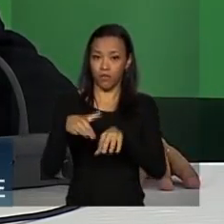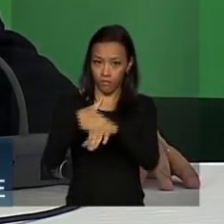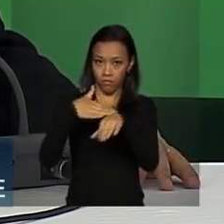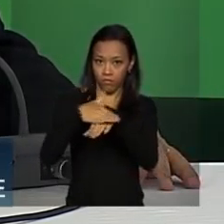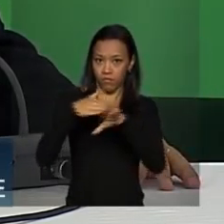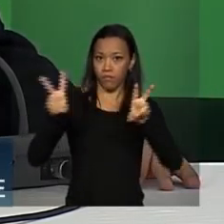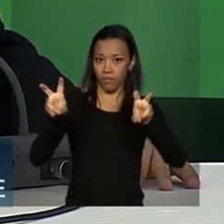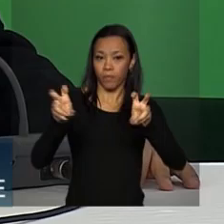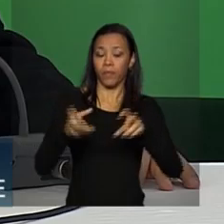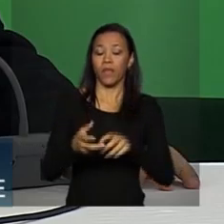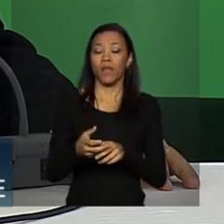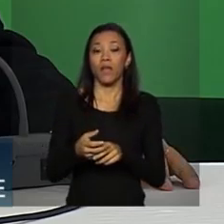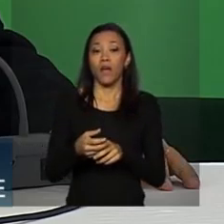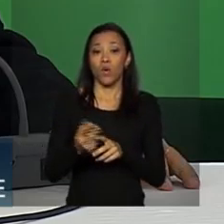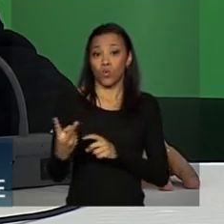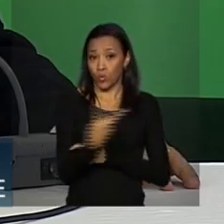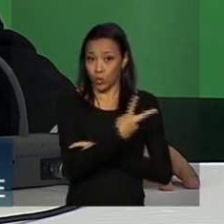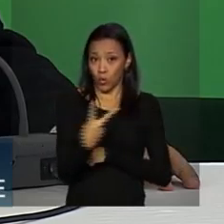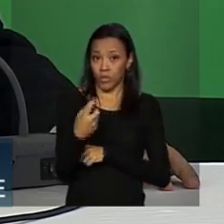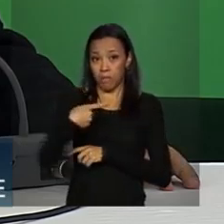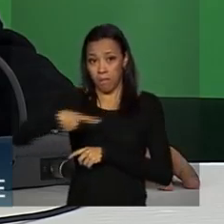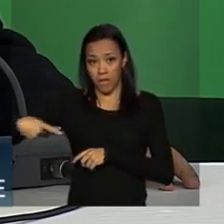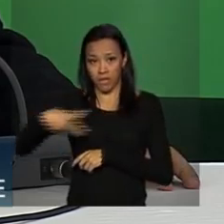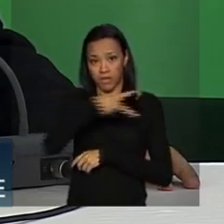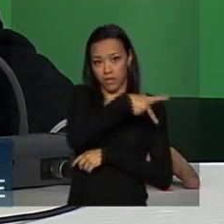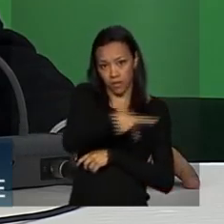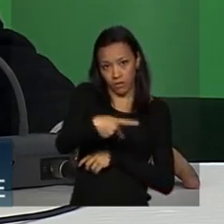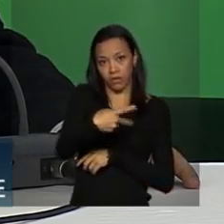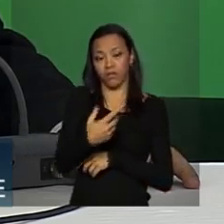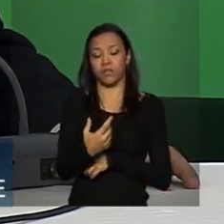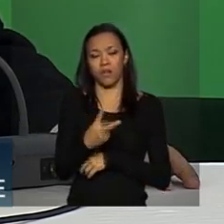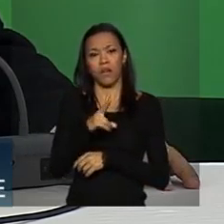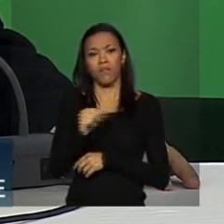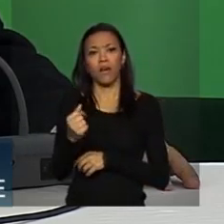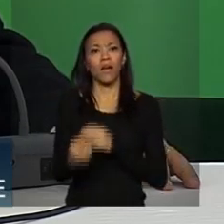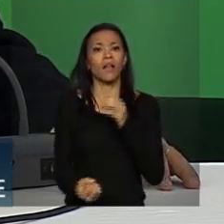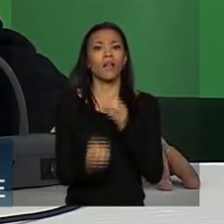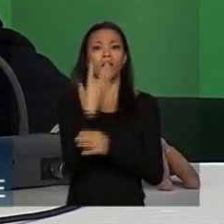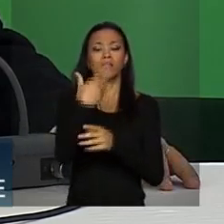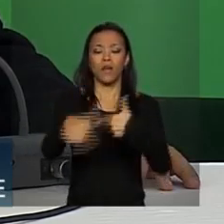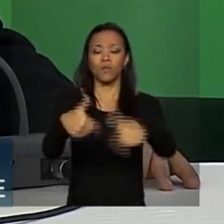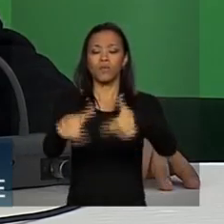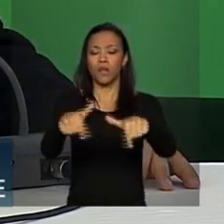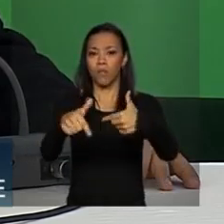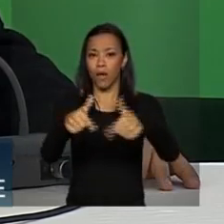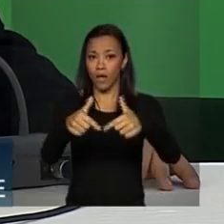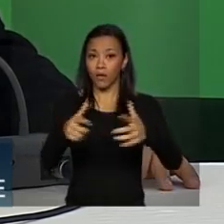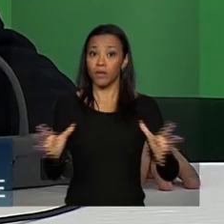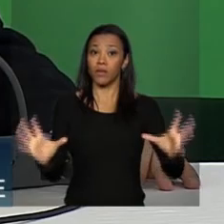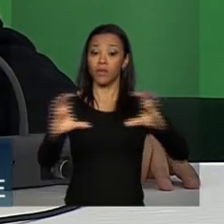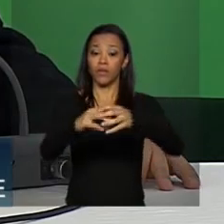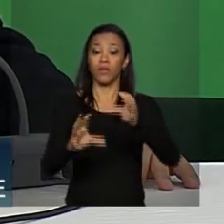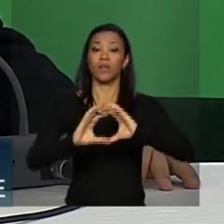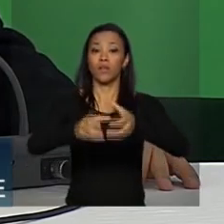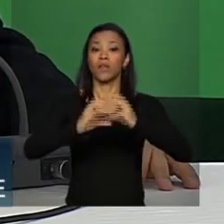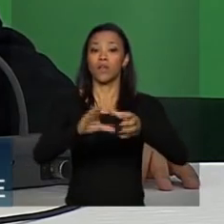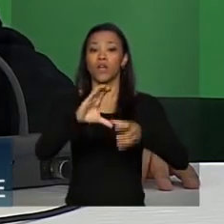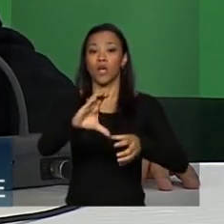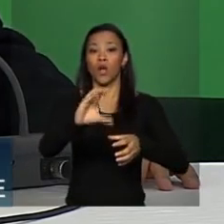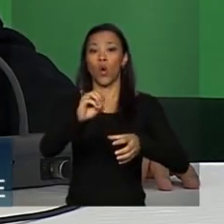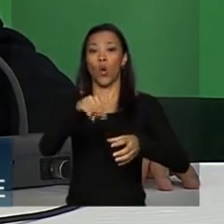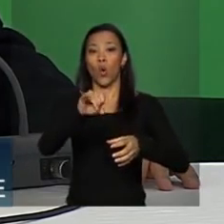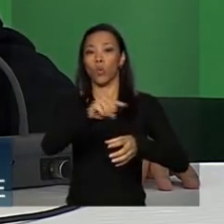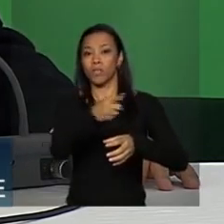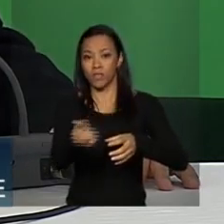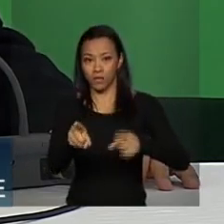relação, os presidentes deverão relançar os trabalhos da chamada Comissão Binacional, que é uma grande comissão que reúne,